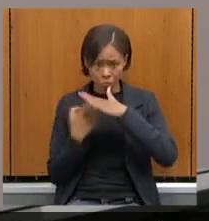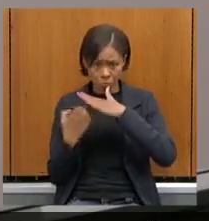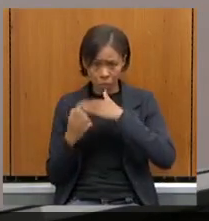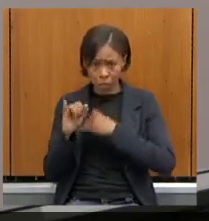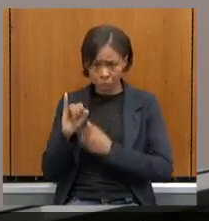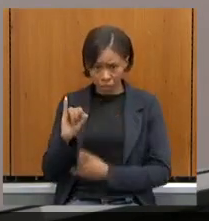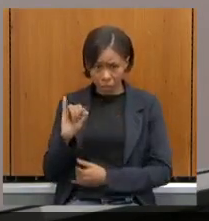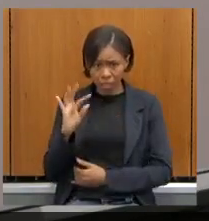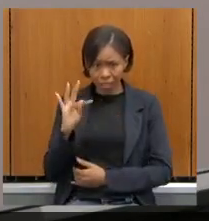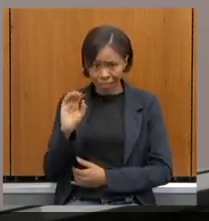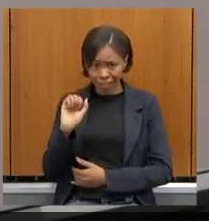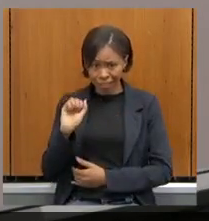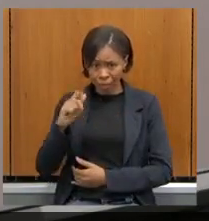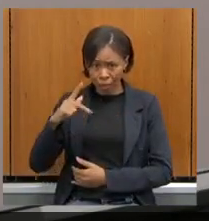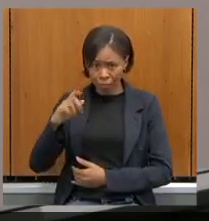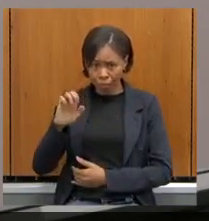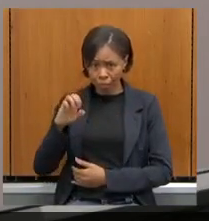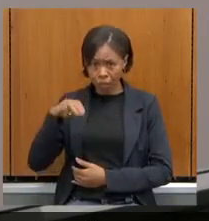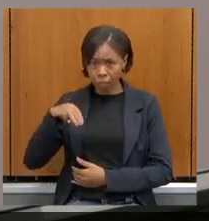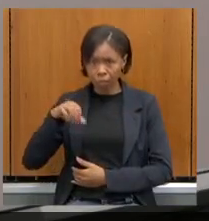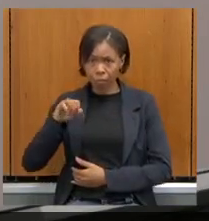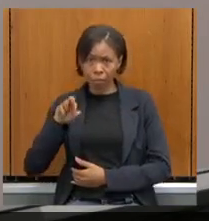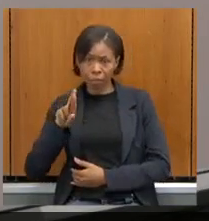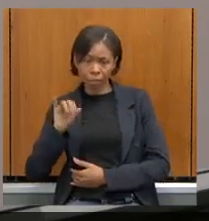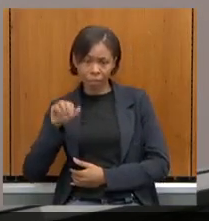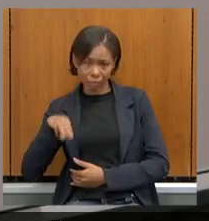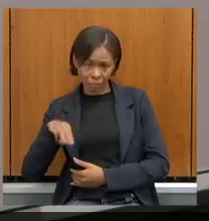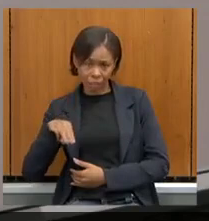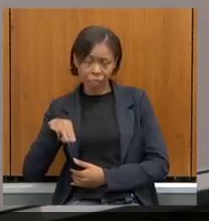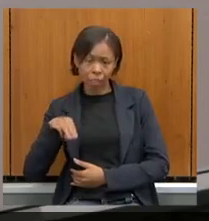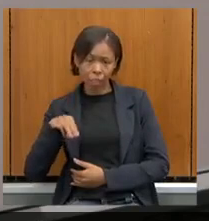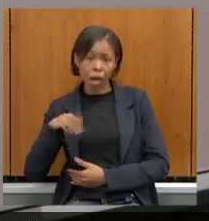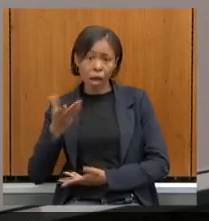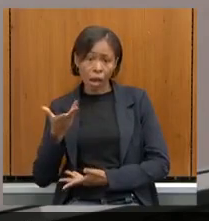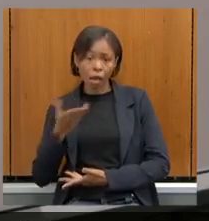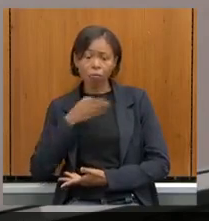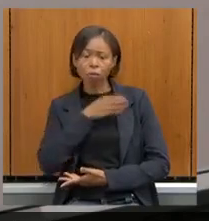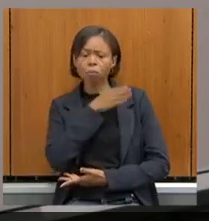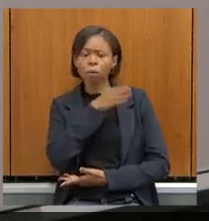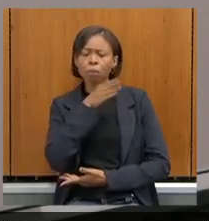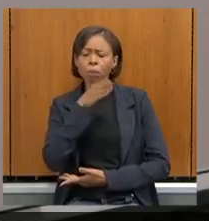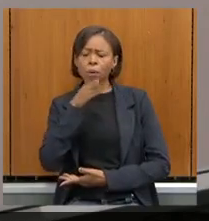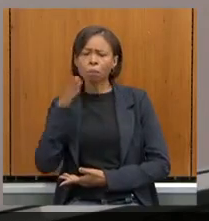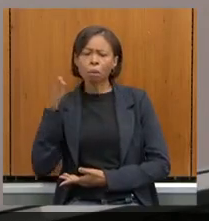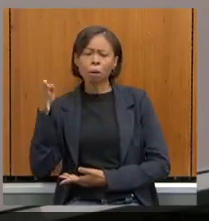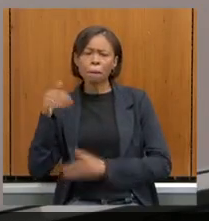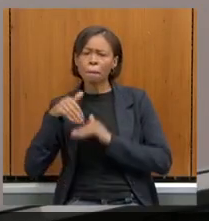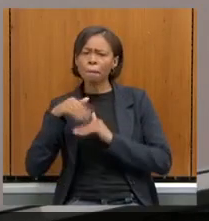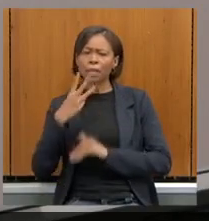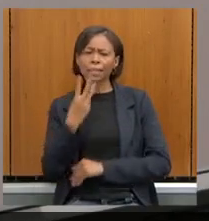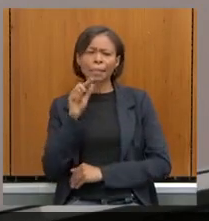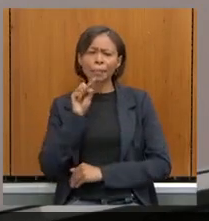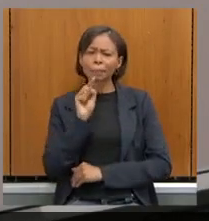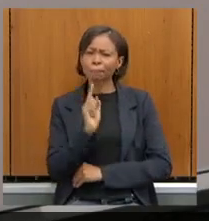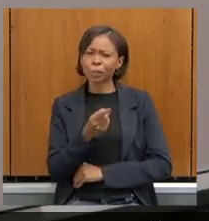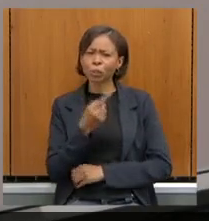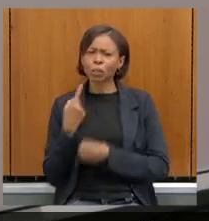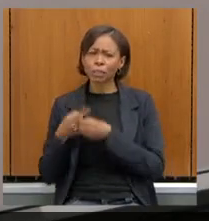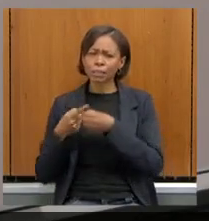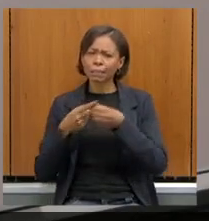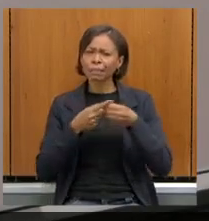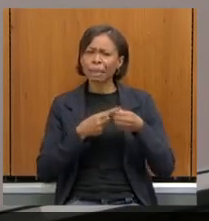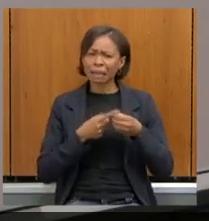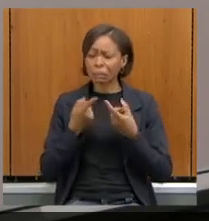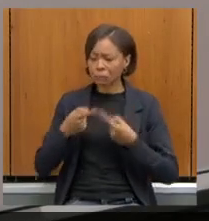tem 3 mil, atende 3.670 municípios no Brasil, e tê-la como parceira realmente é